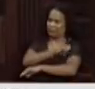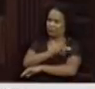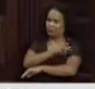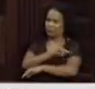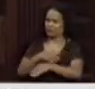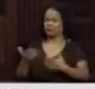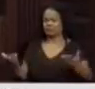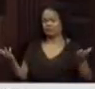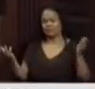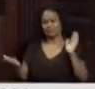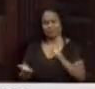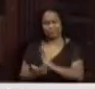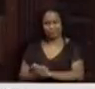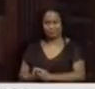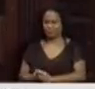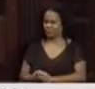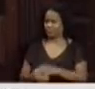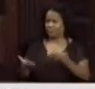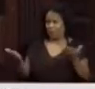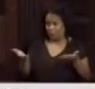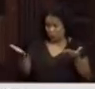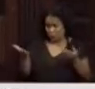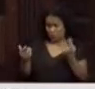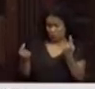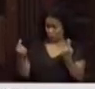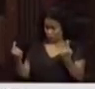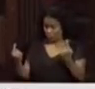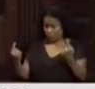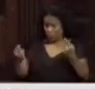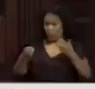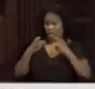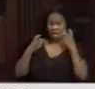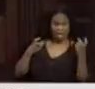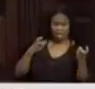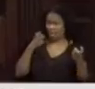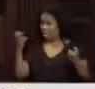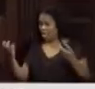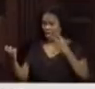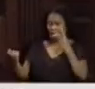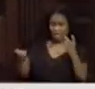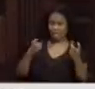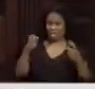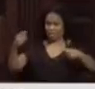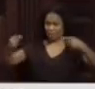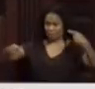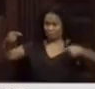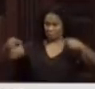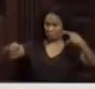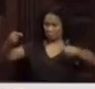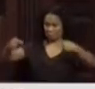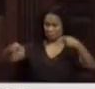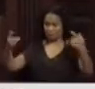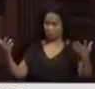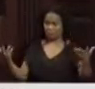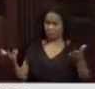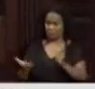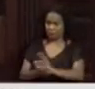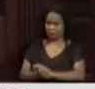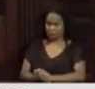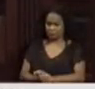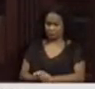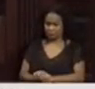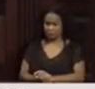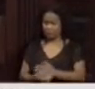que te elege, você deputada vem e Cidinha, corta a palavra deputada para não Cidinha, falar do Freixinho. Com todo o respeito, com todo o respeito. Que todo o respeito,